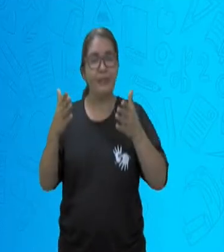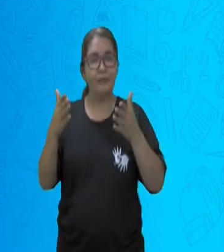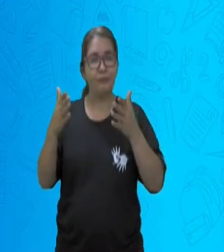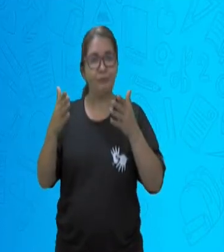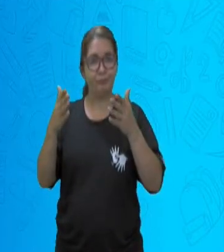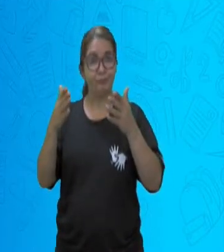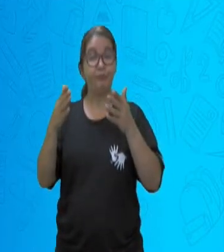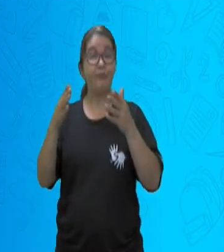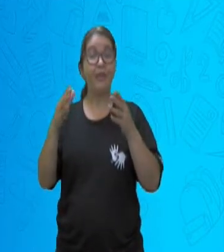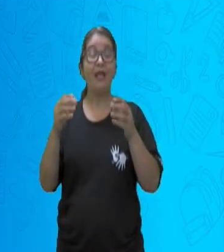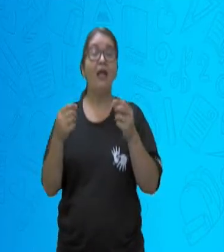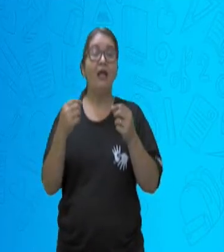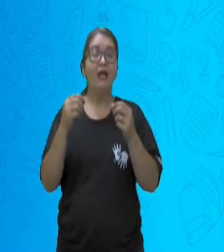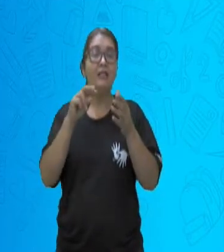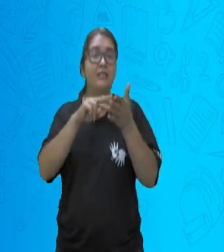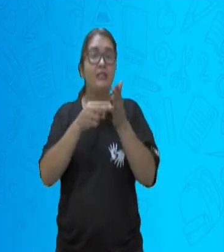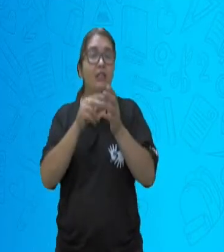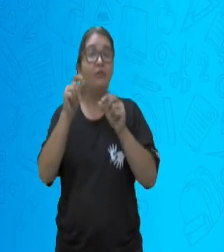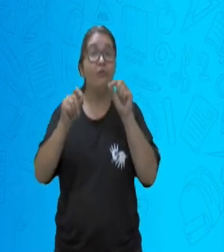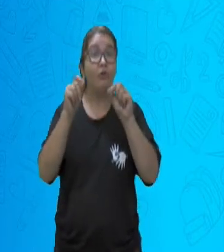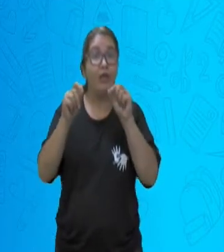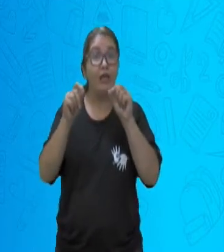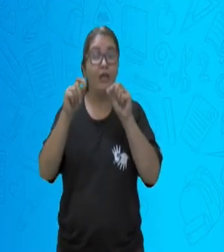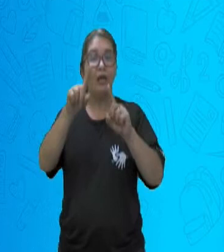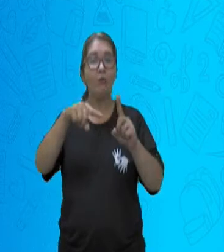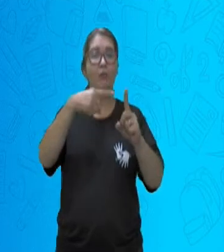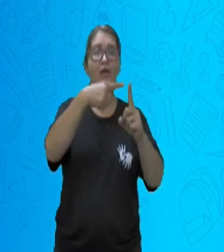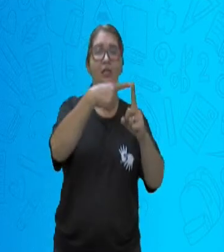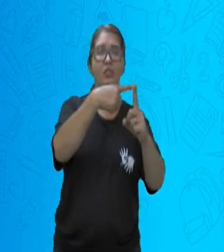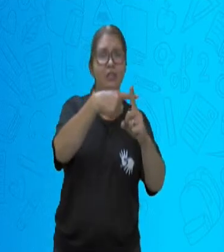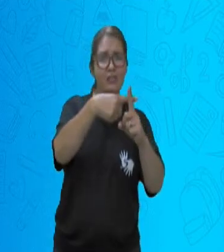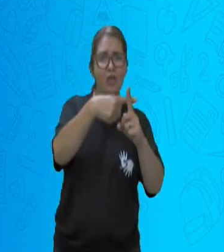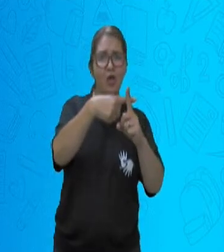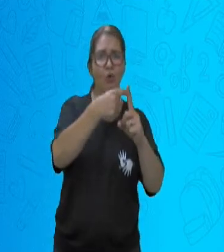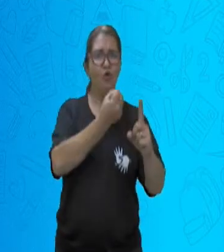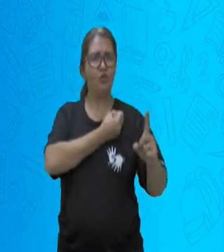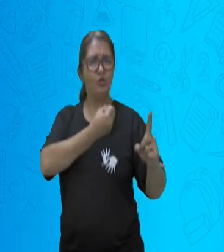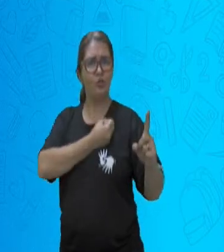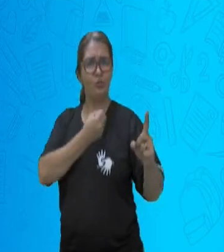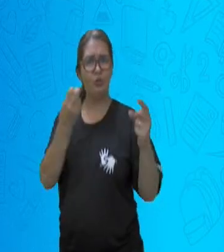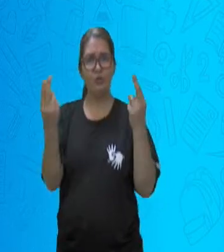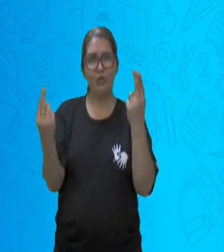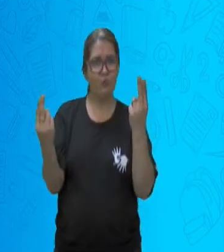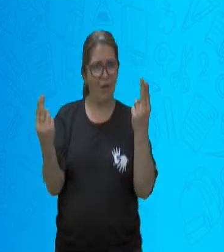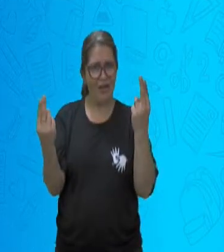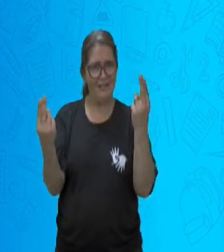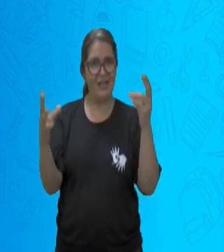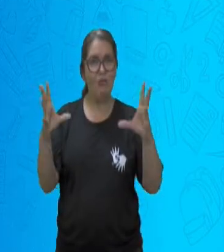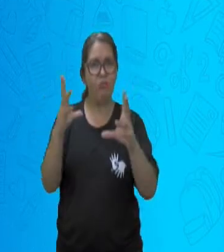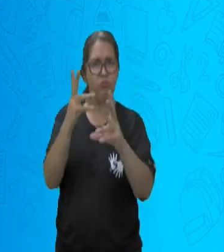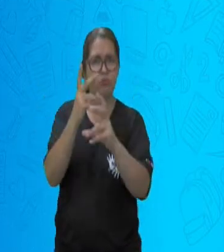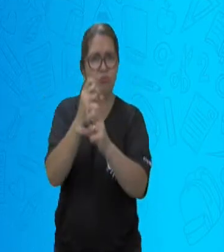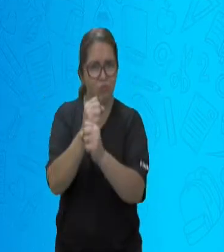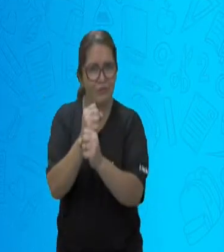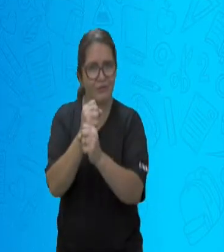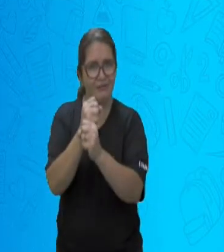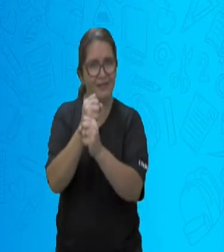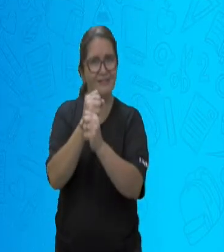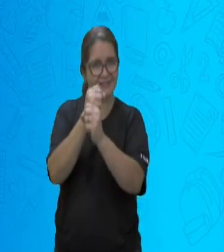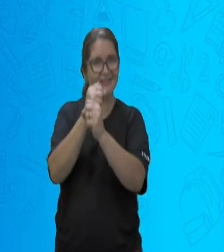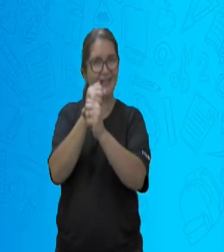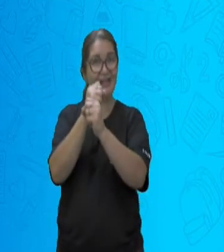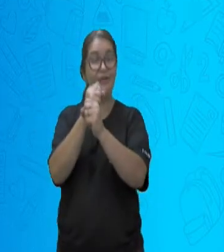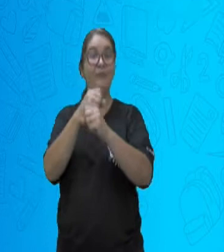uma adição sucessiva de um mesmo número, produzindo um resultado que chamamos